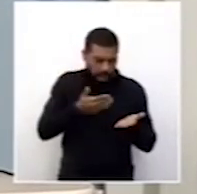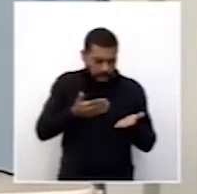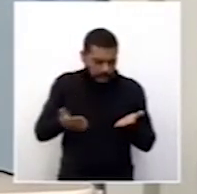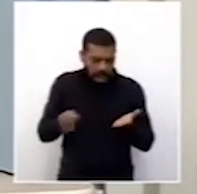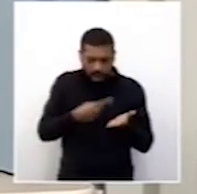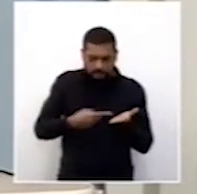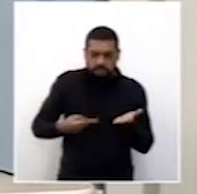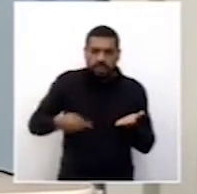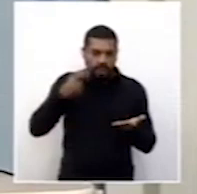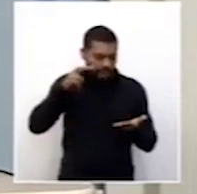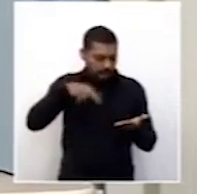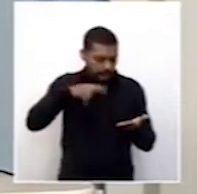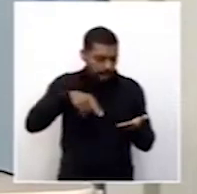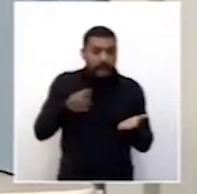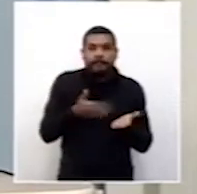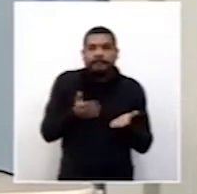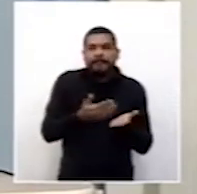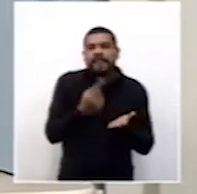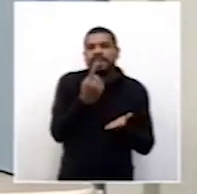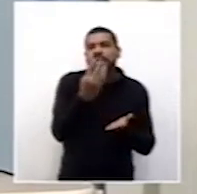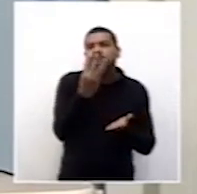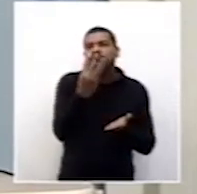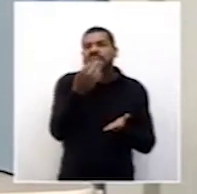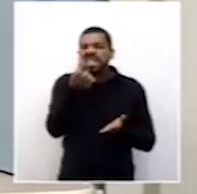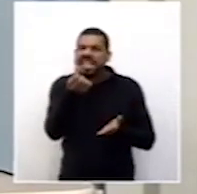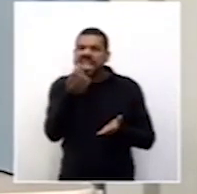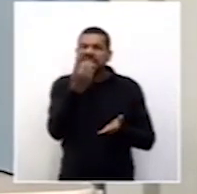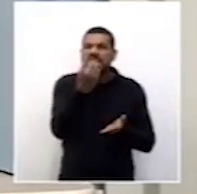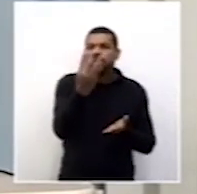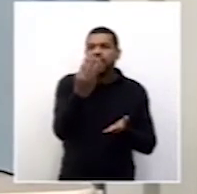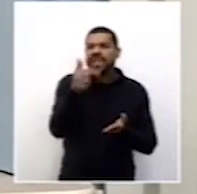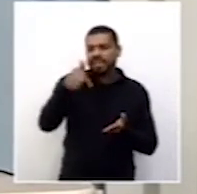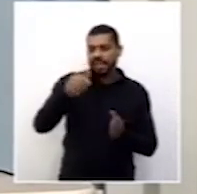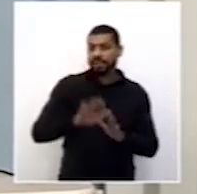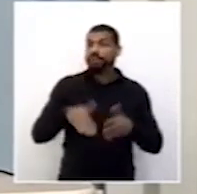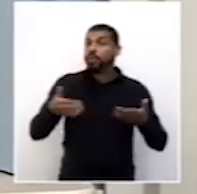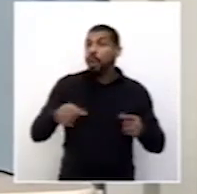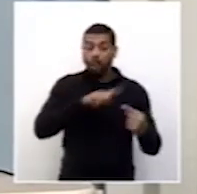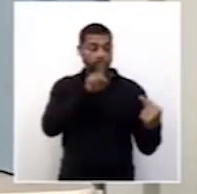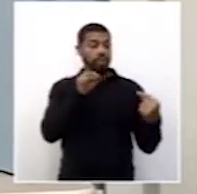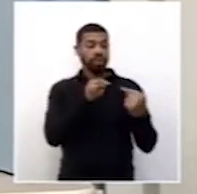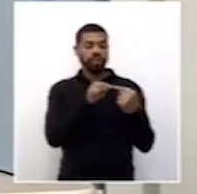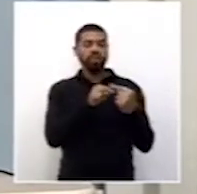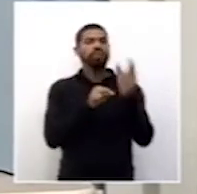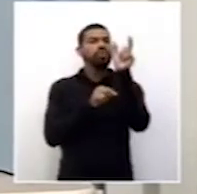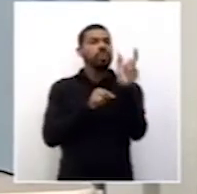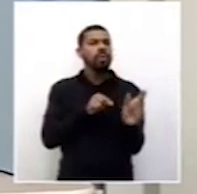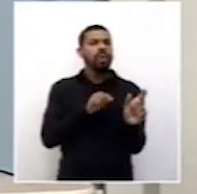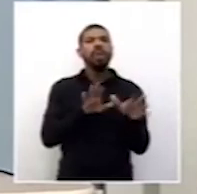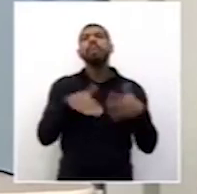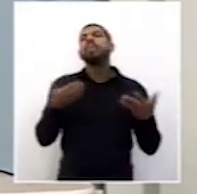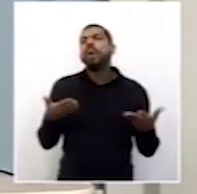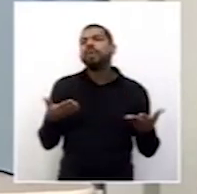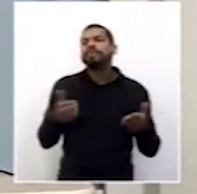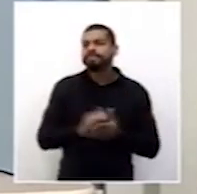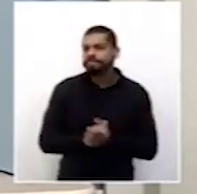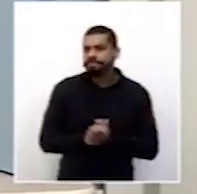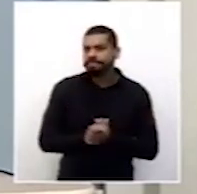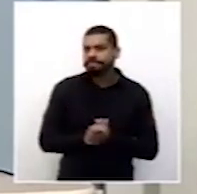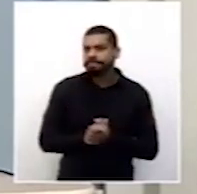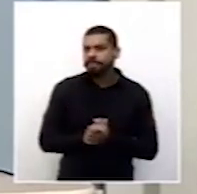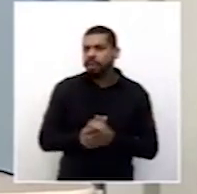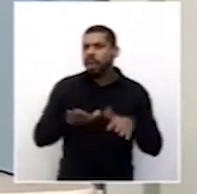pegar a apostila e dá uma olhada, tá? Qual é o objetivo do personagem que conta a história? Qual é o objetivo dele? Quando ele escreveu